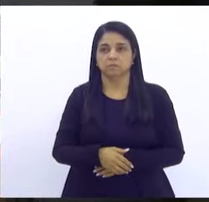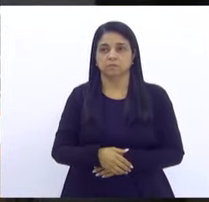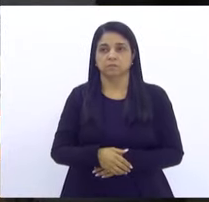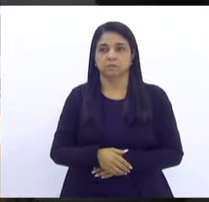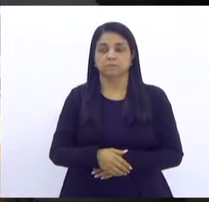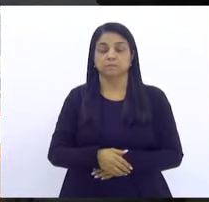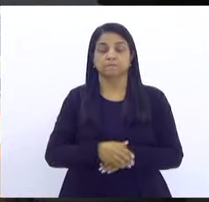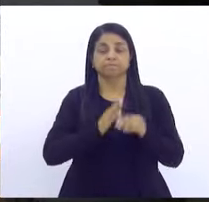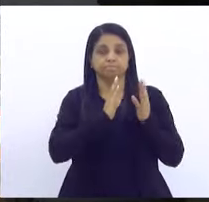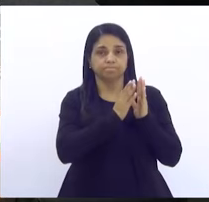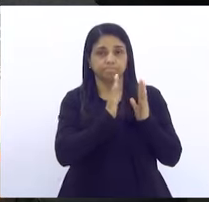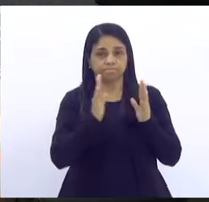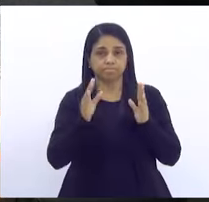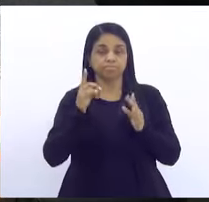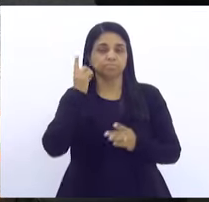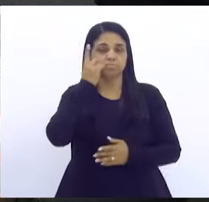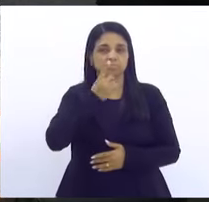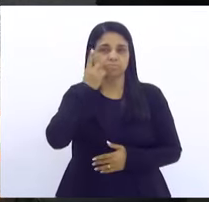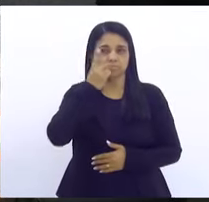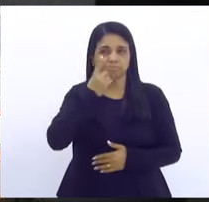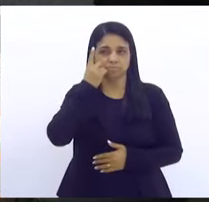trabalhos à ordem. Deputado